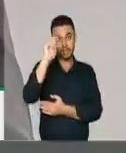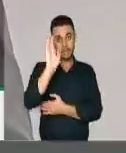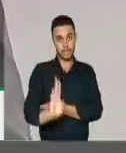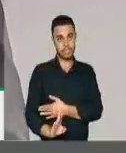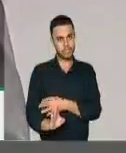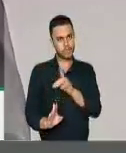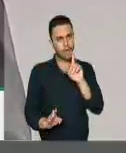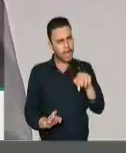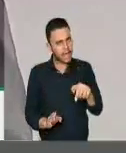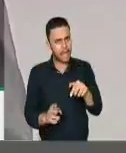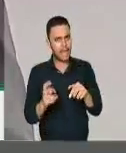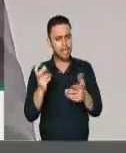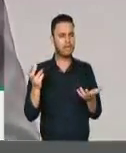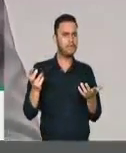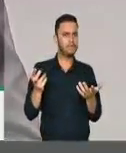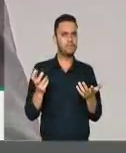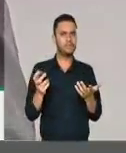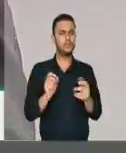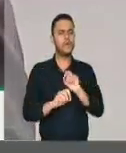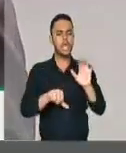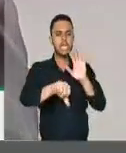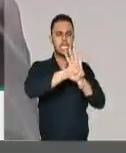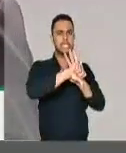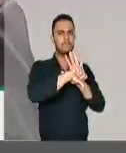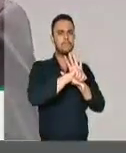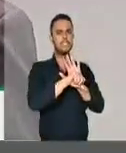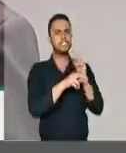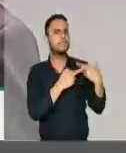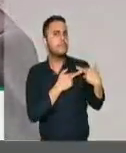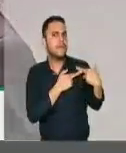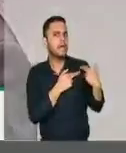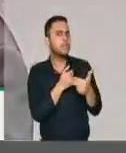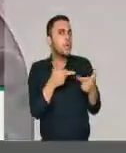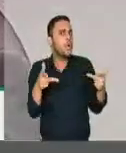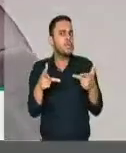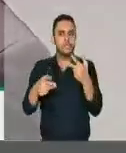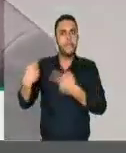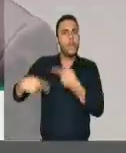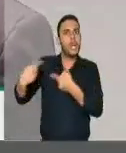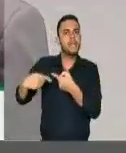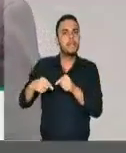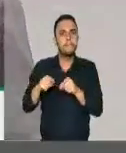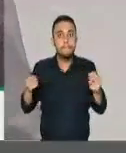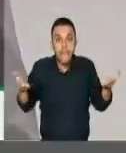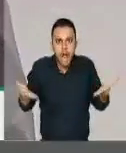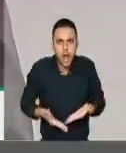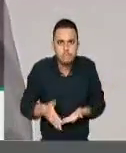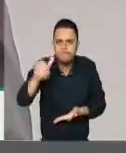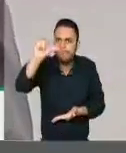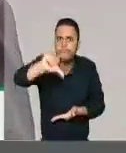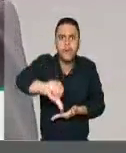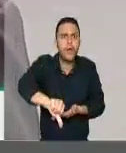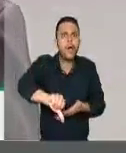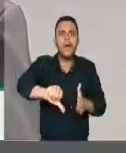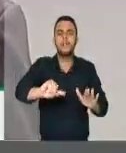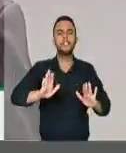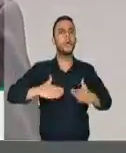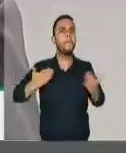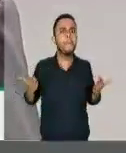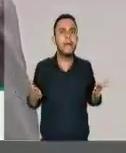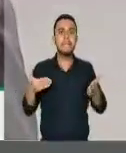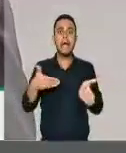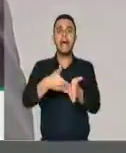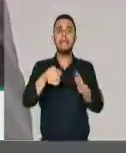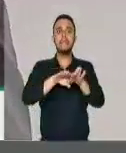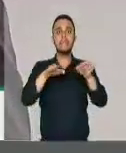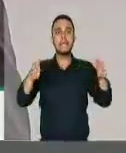era crime de responsabilidade de ações políticas. Este é muito mais grave, tão inusitado que a Secretaria da Mesa tem